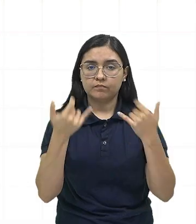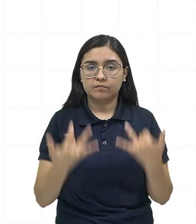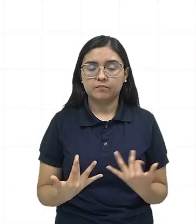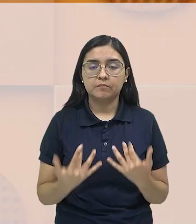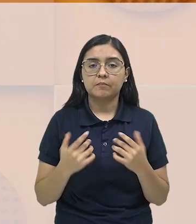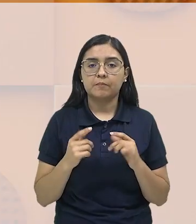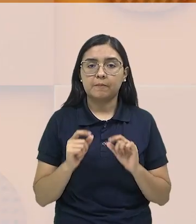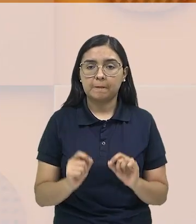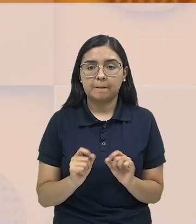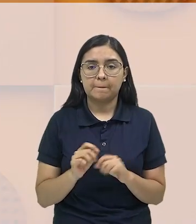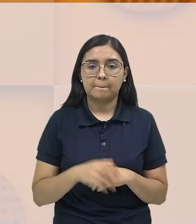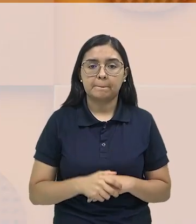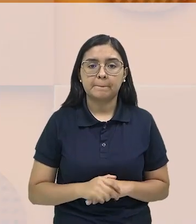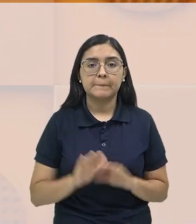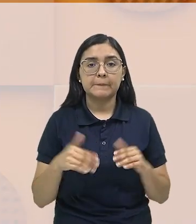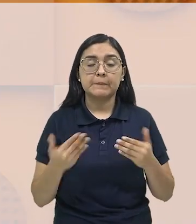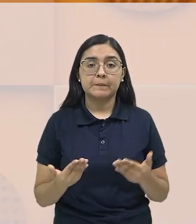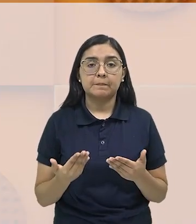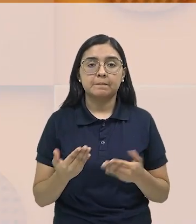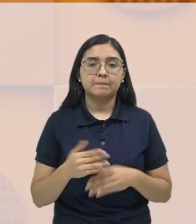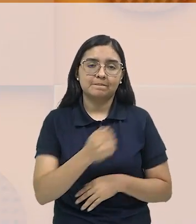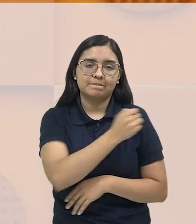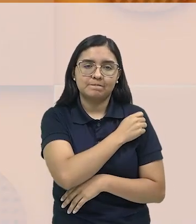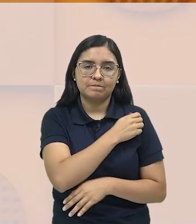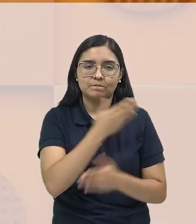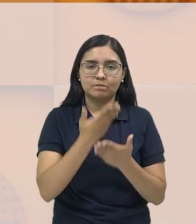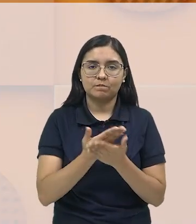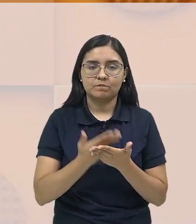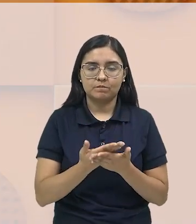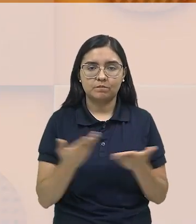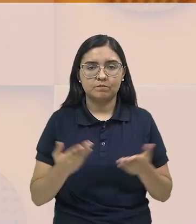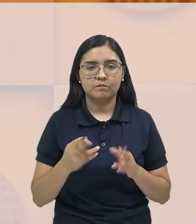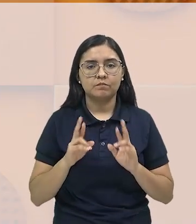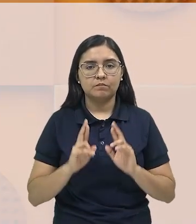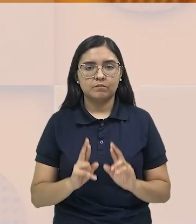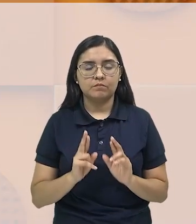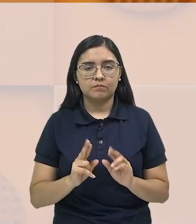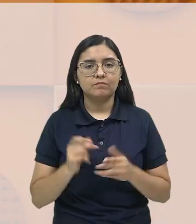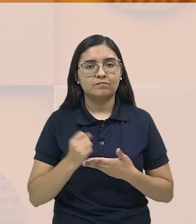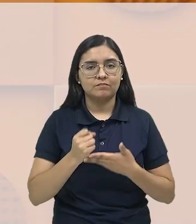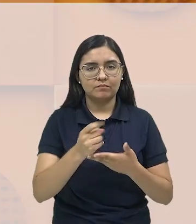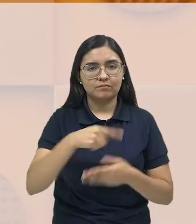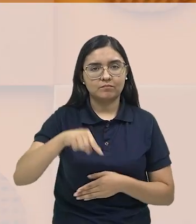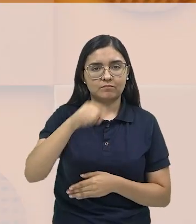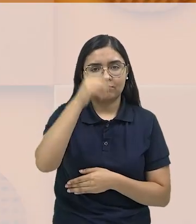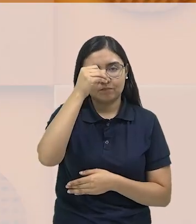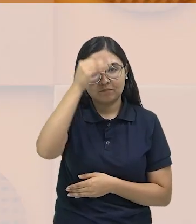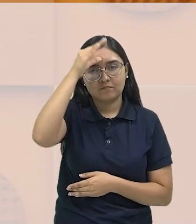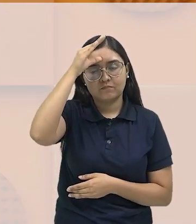para vocês. Então, alunos, essa foi a aula de hoje. Espero ter podido colaborar aí um